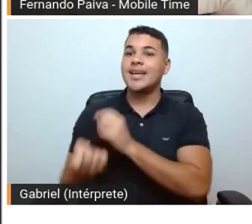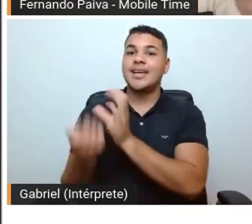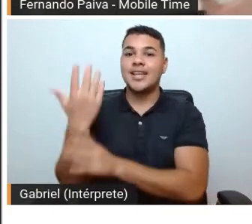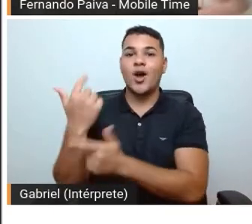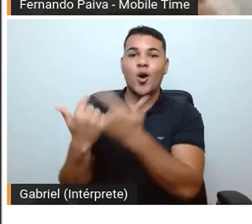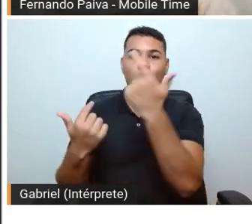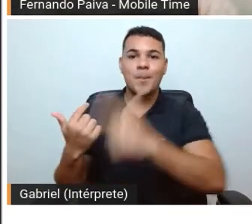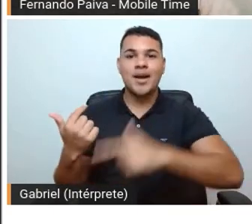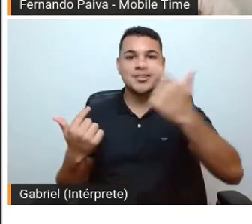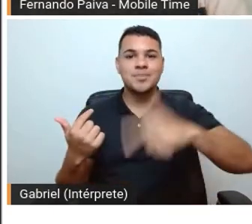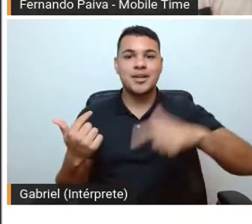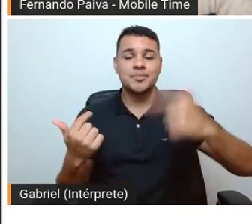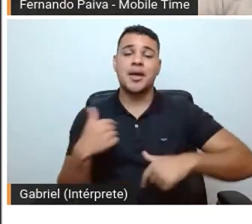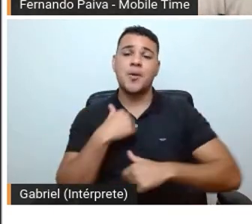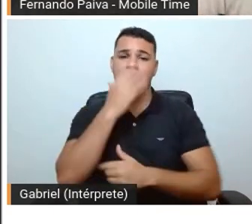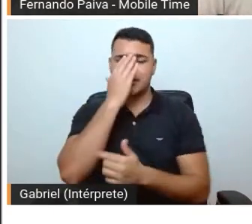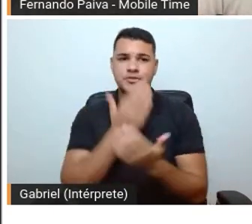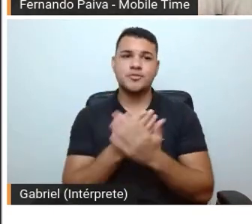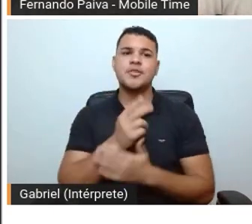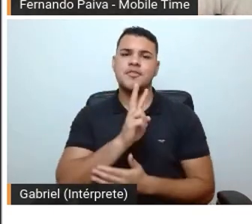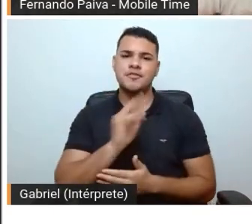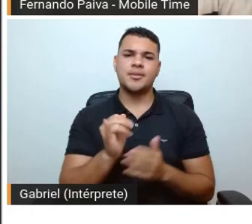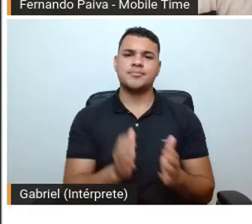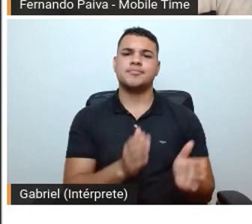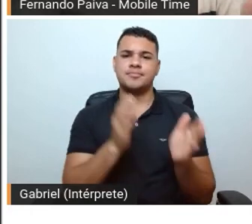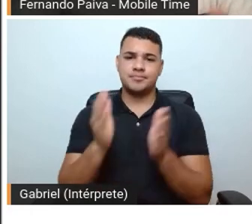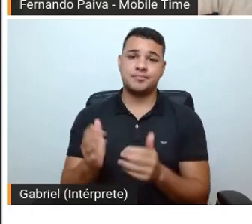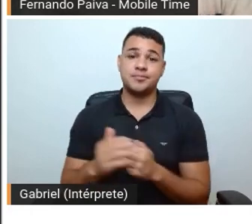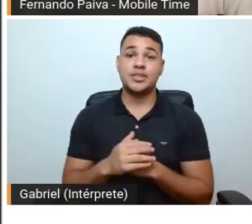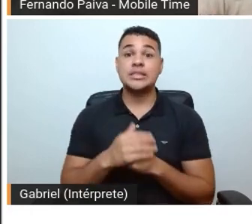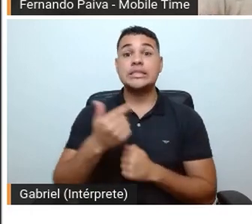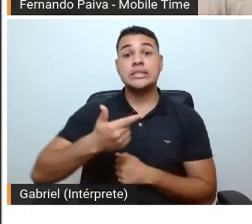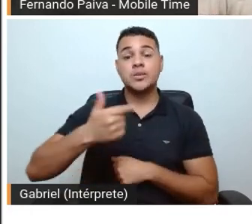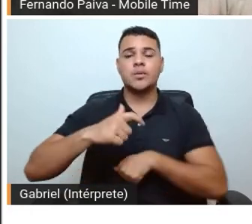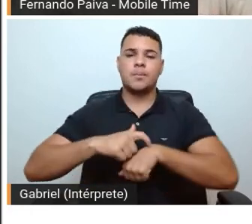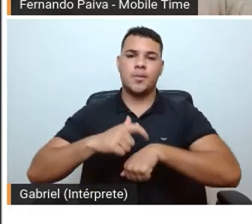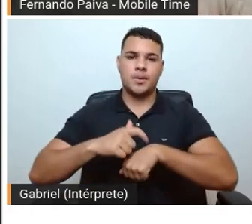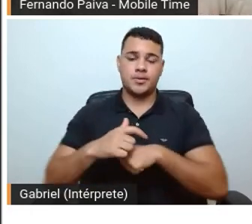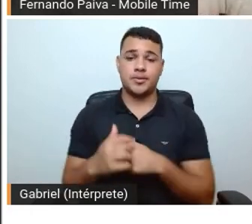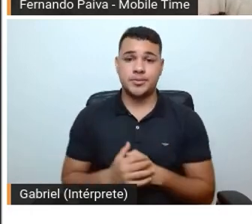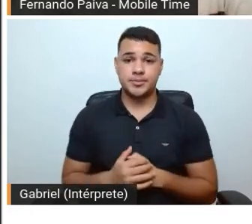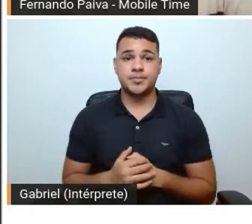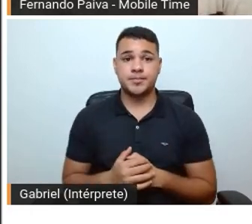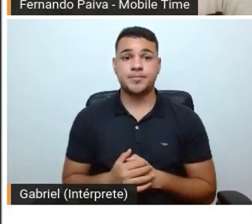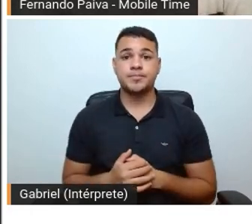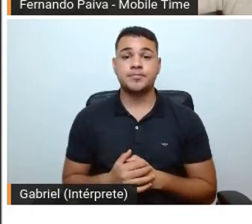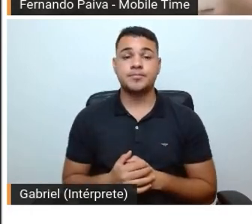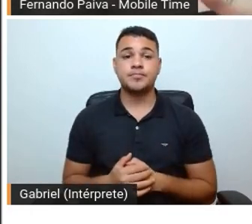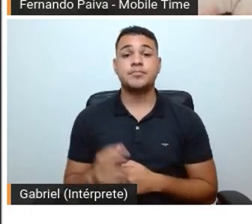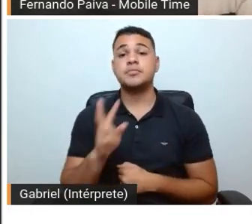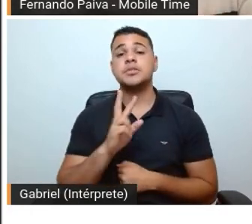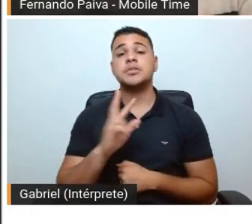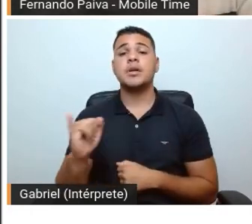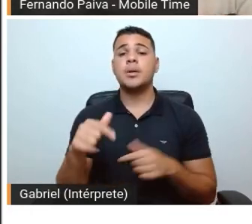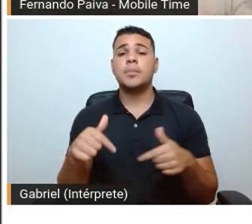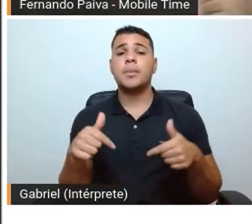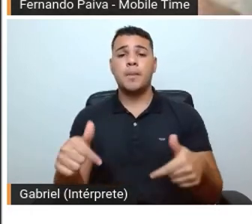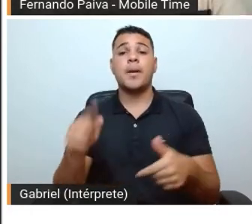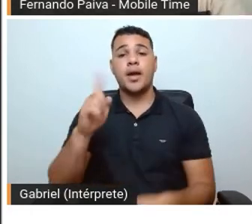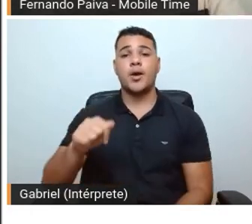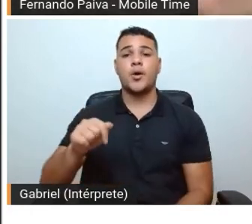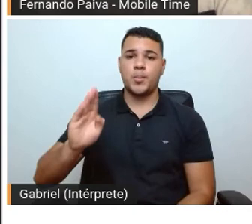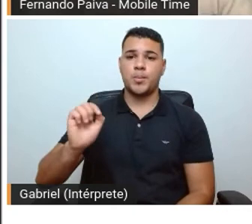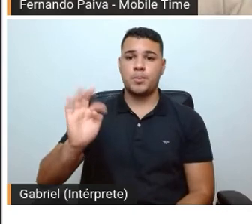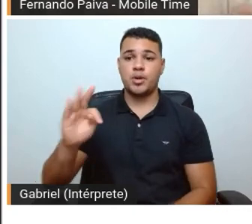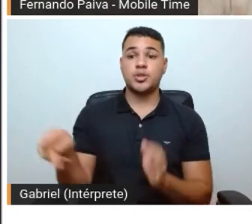gente vai entrar numa segunda fase também de acordo com essa esse grande maturidade no mercado que vão seus botes de vendas e